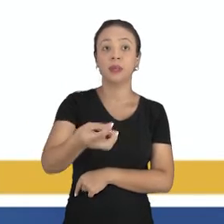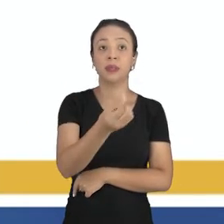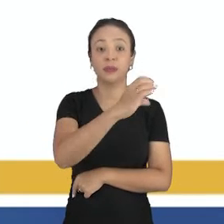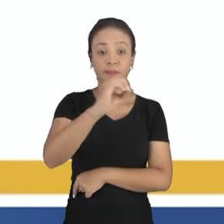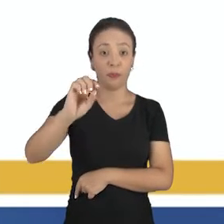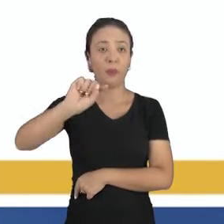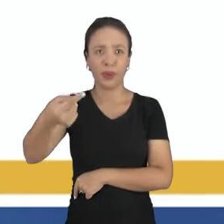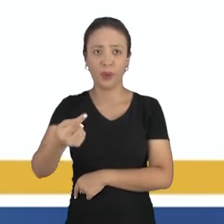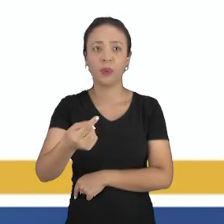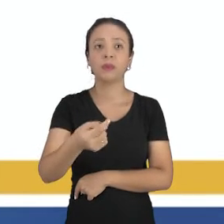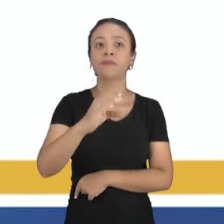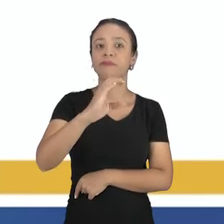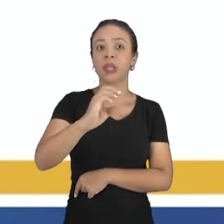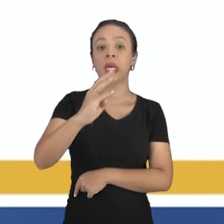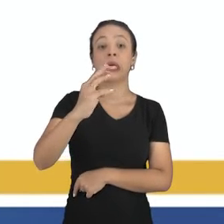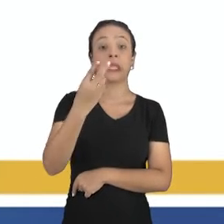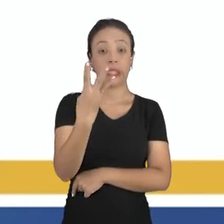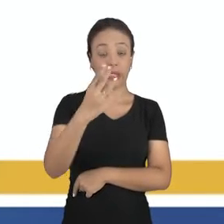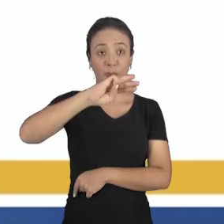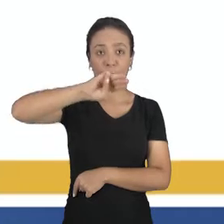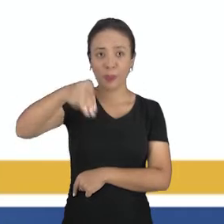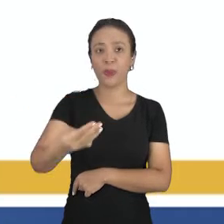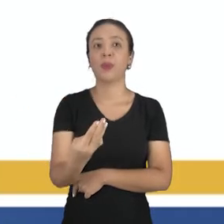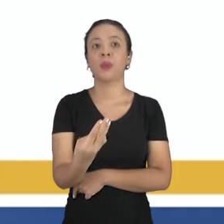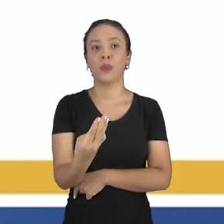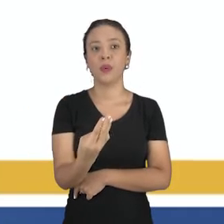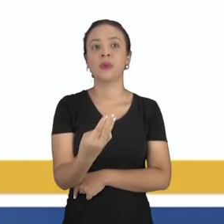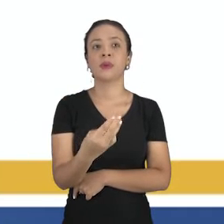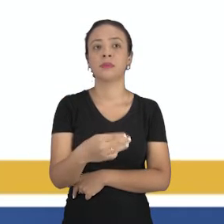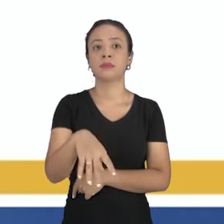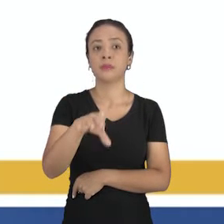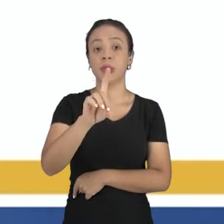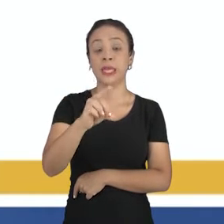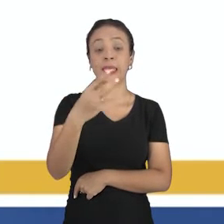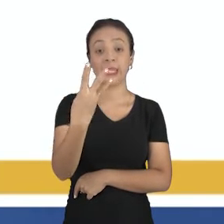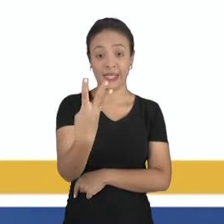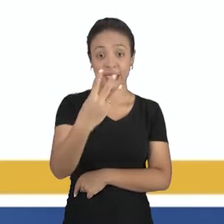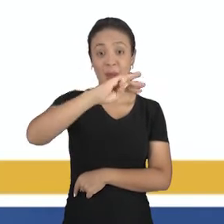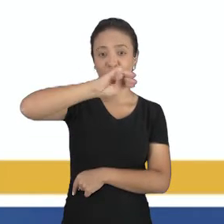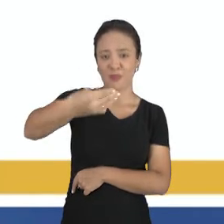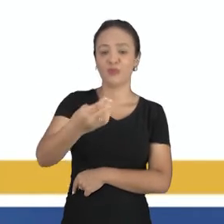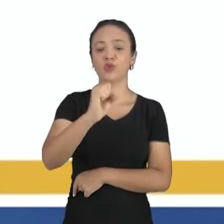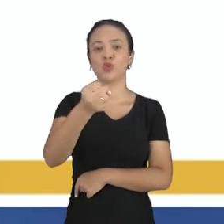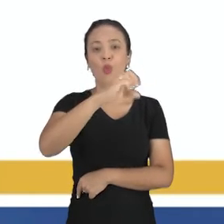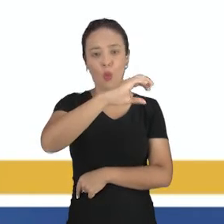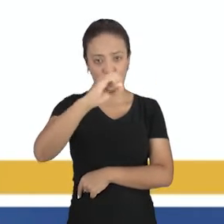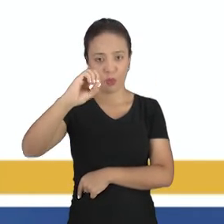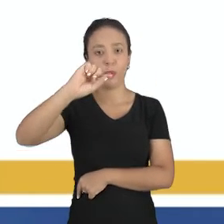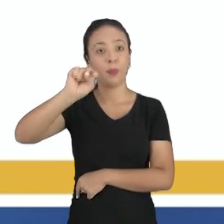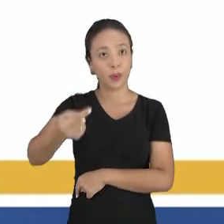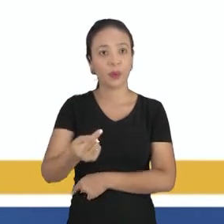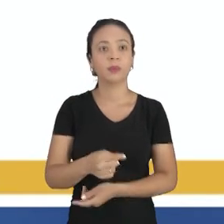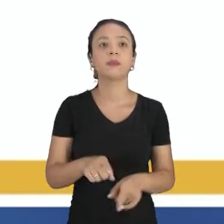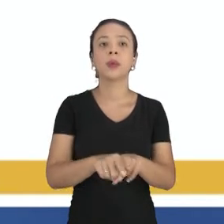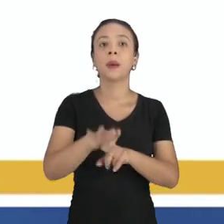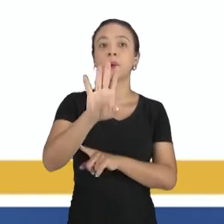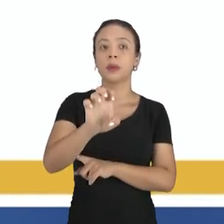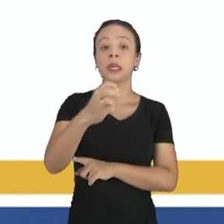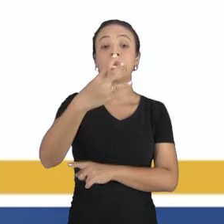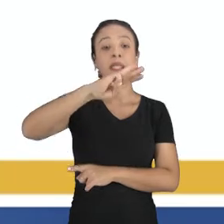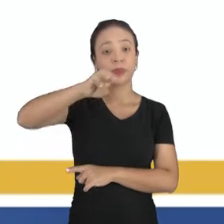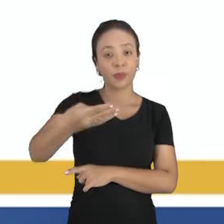3600000 há três milhões de 3800000 um e na letra